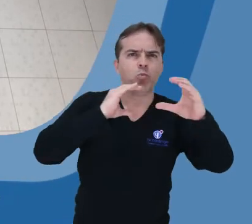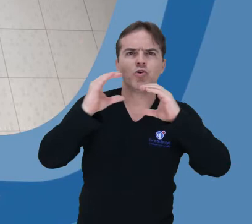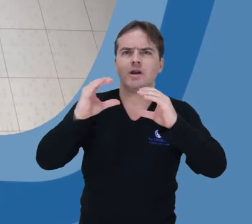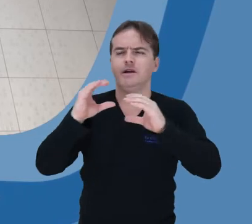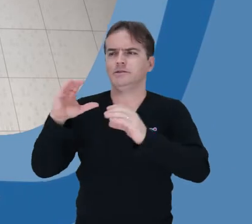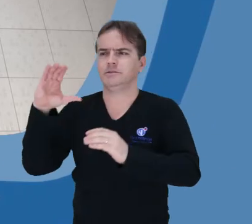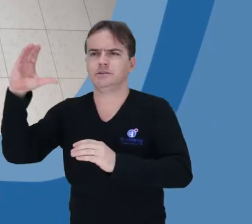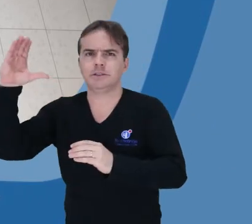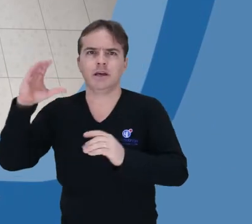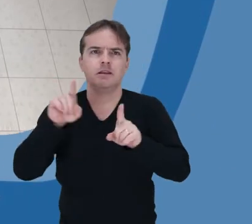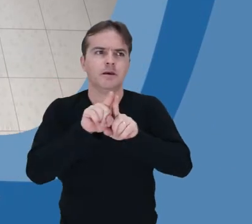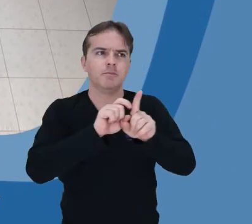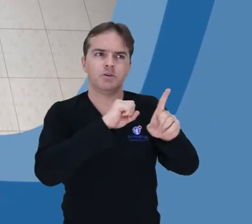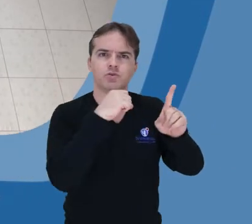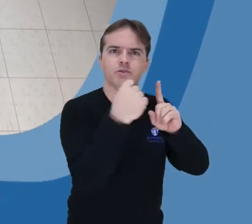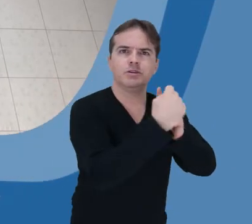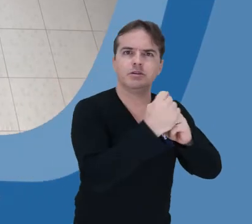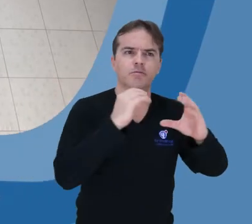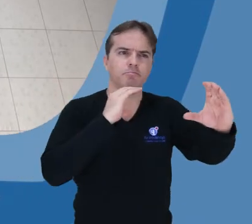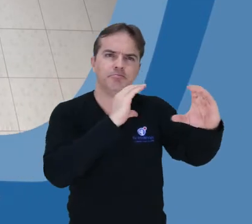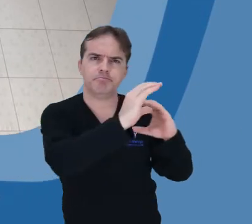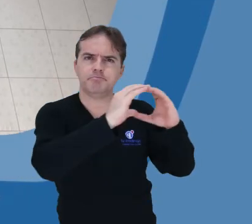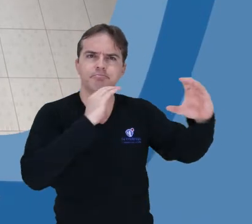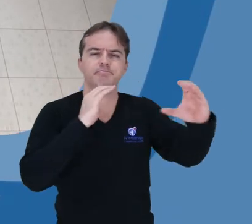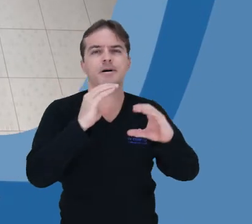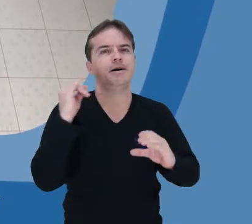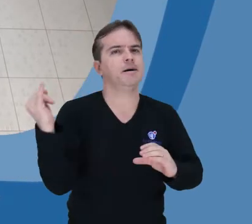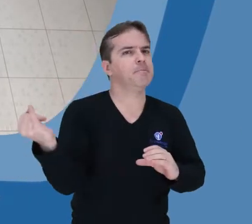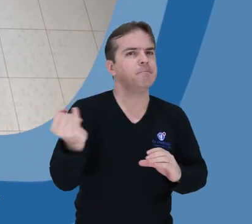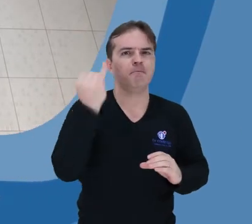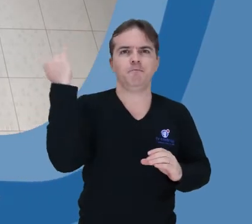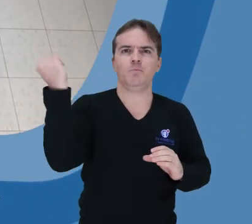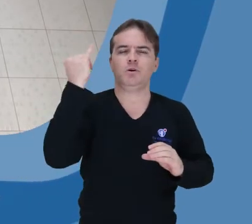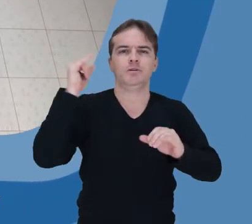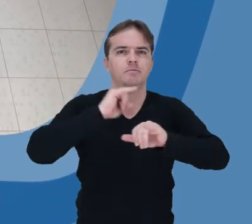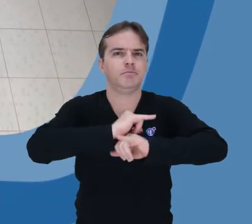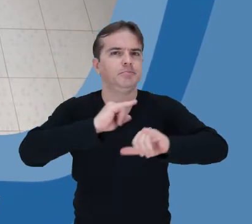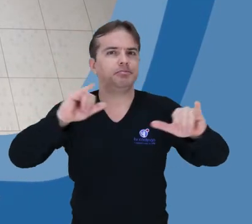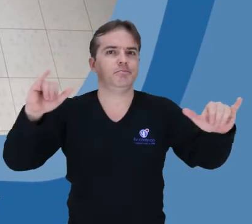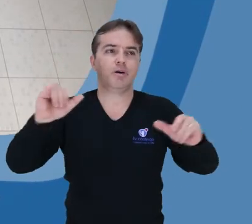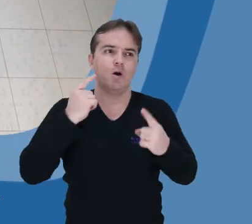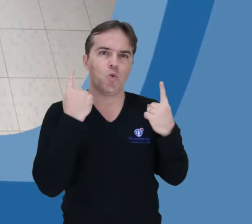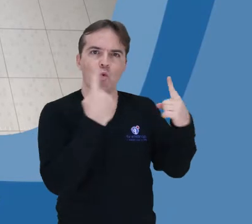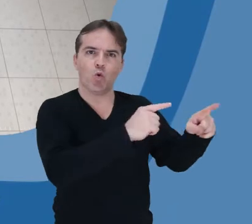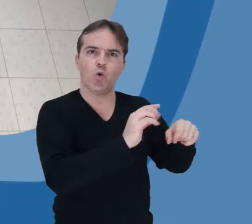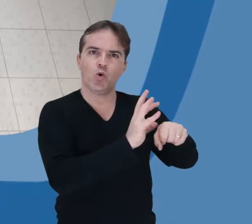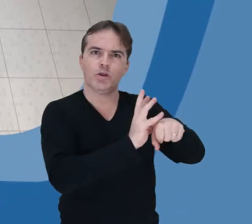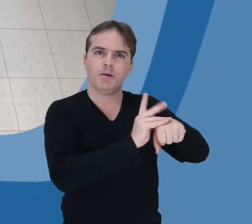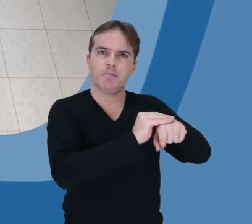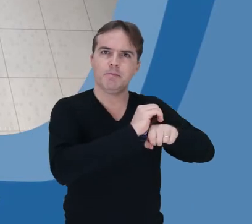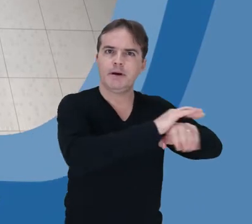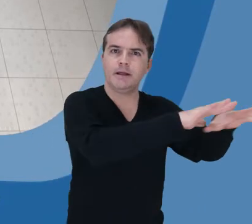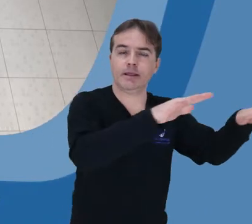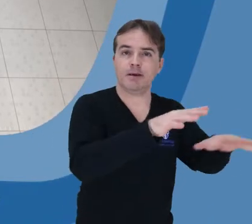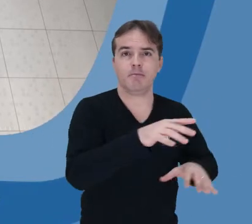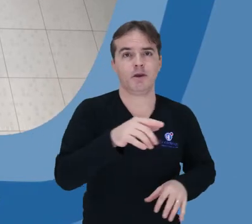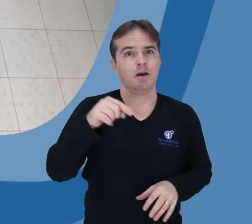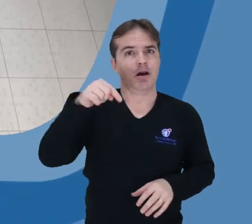com a sociedade é extremamente importante, e todos os veículos são importantíssimos para o combate dessa pandemia